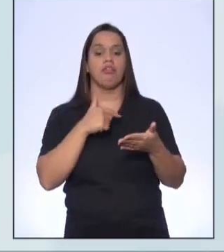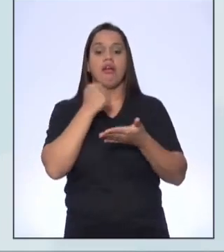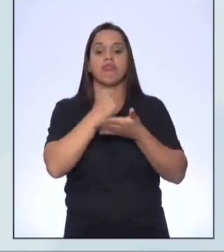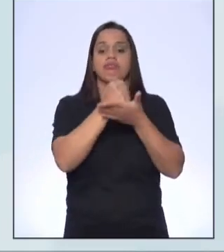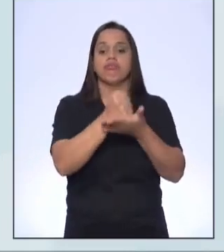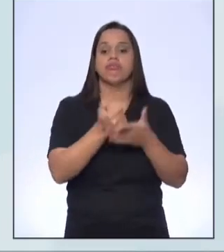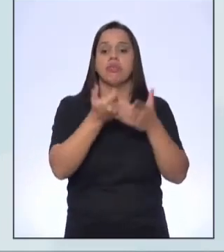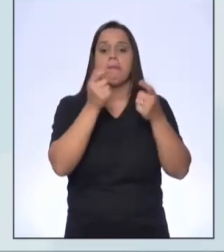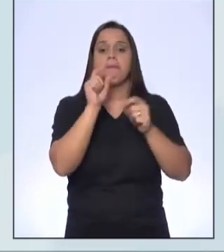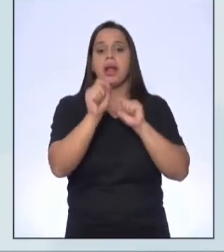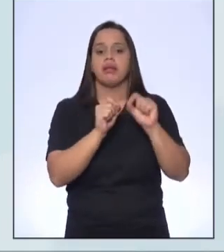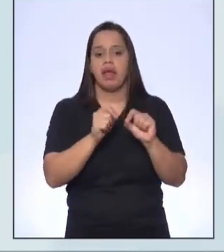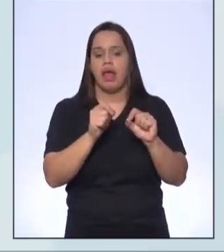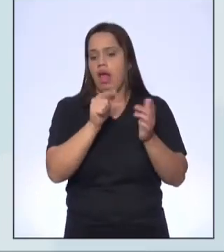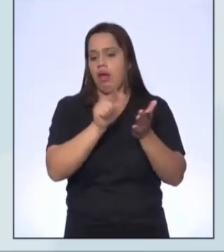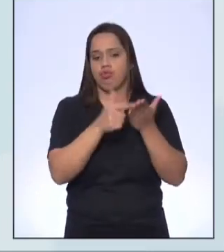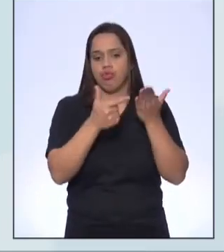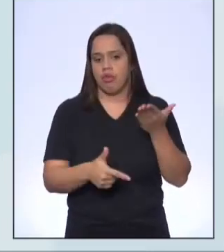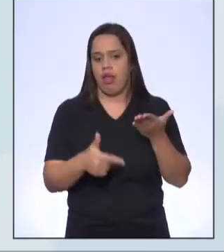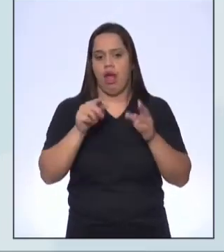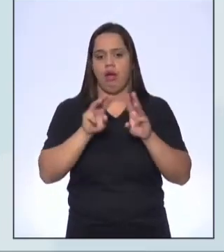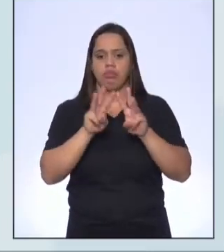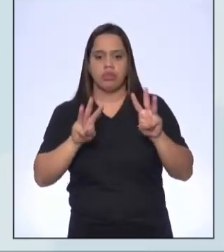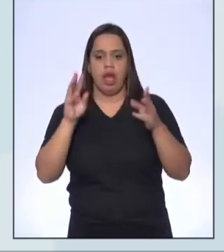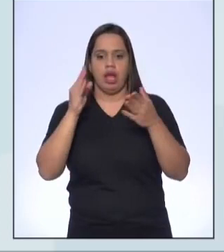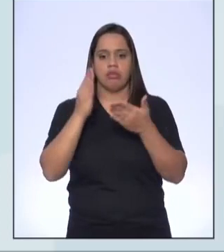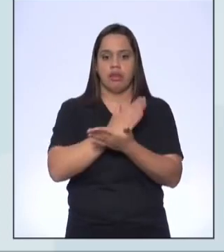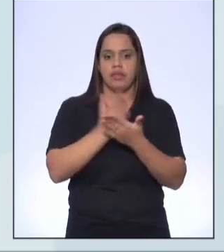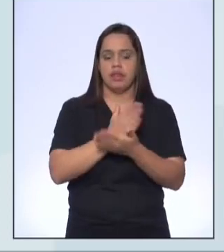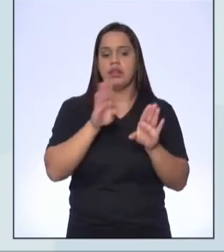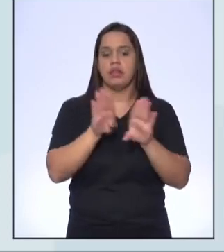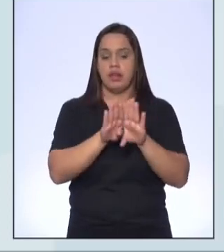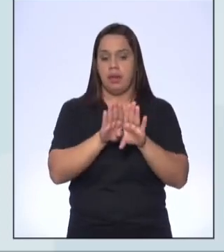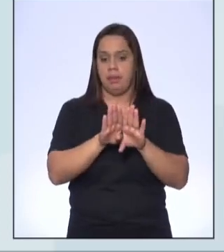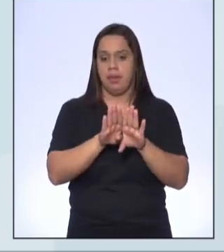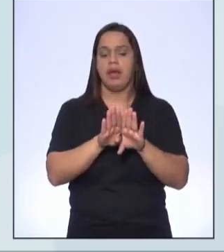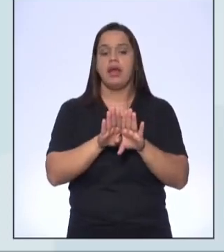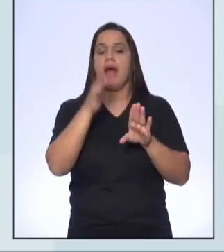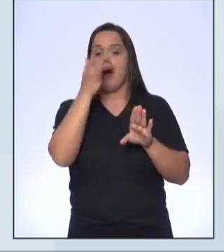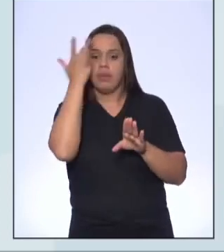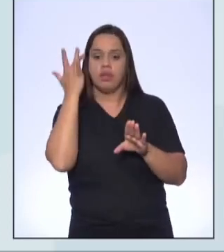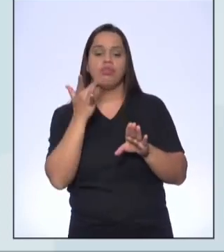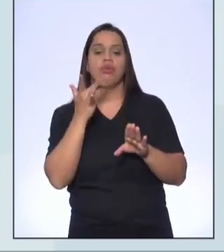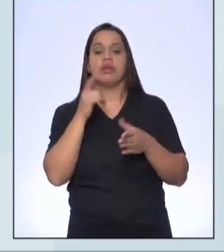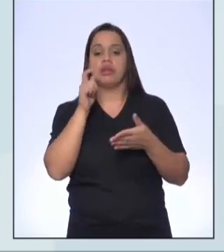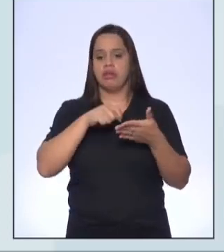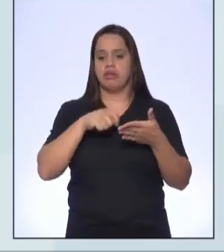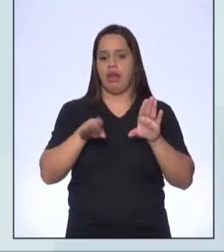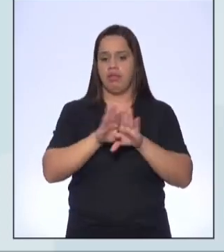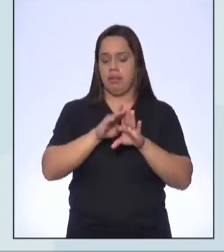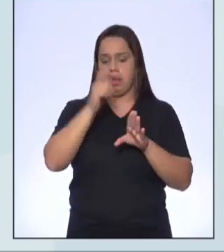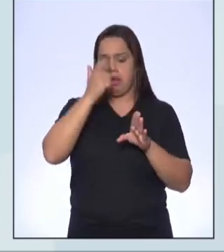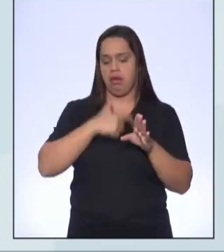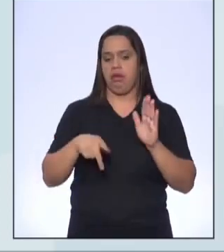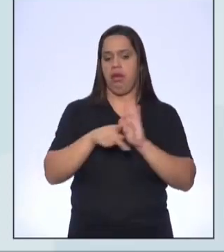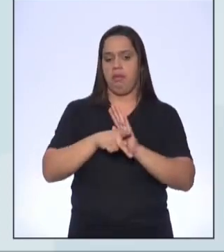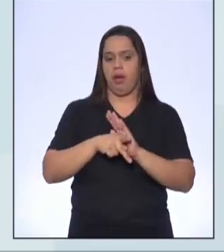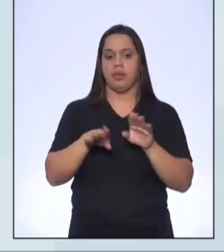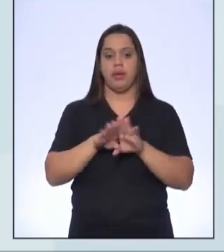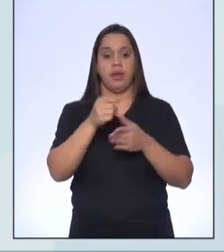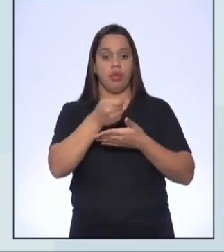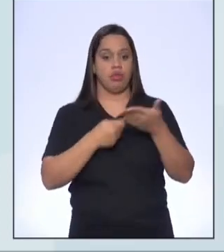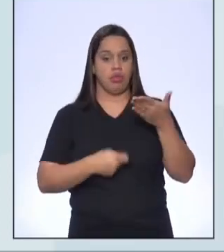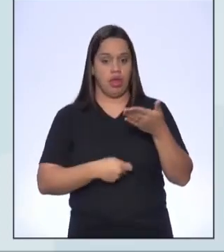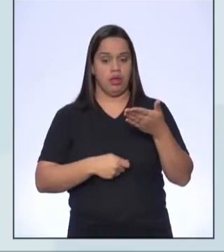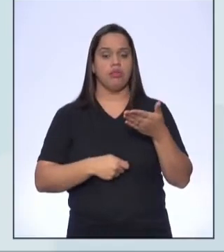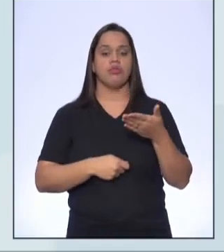caso o jornal, o site, a revista, e o remetente, que é a pessoa que escreve a carta. Texto expositivo, se você